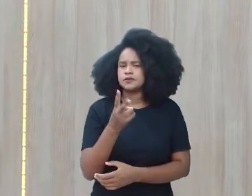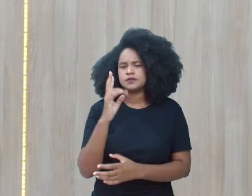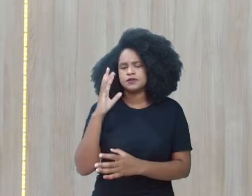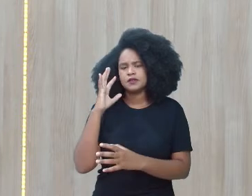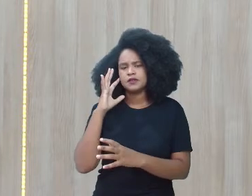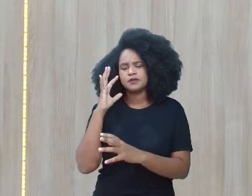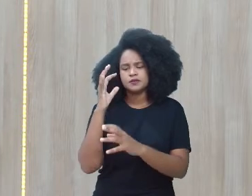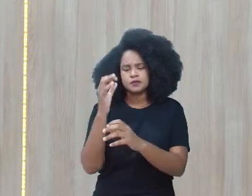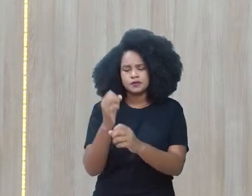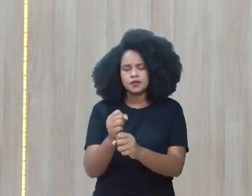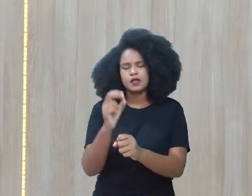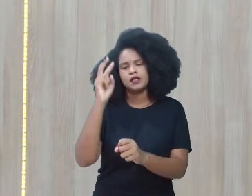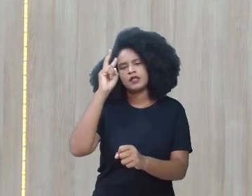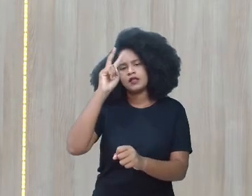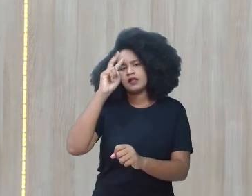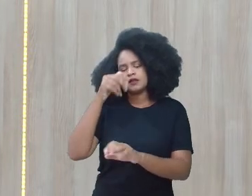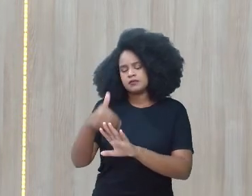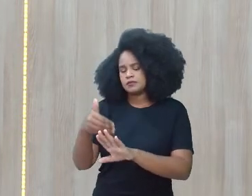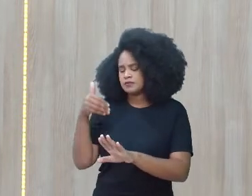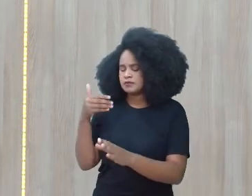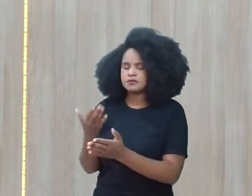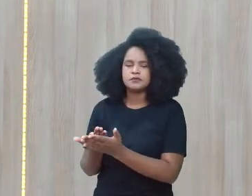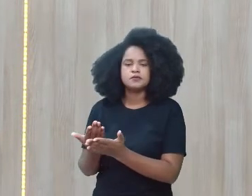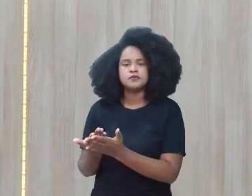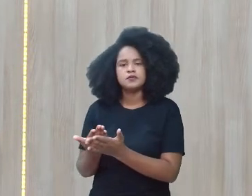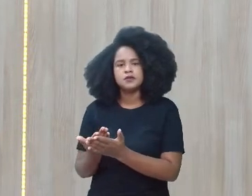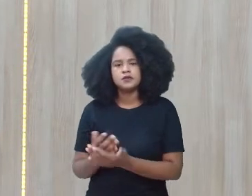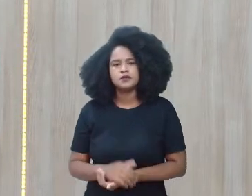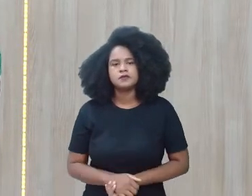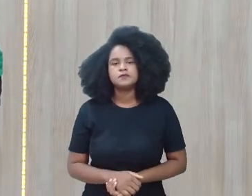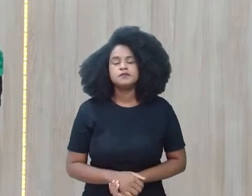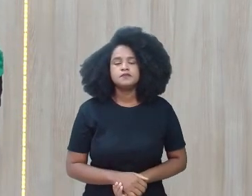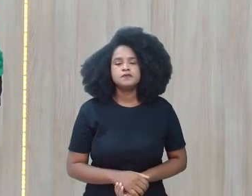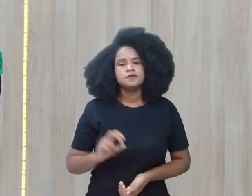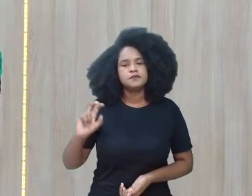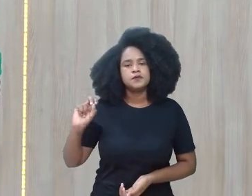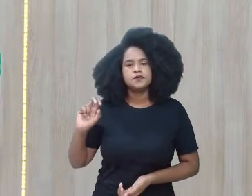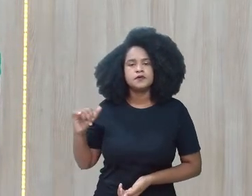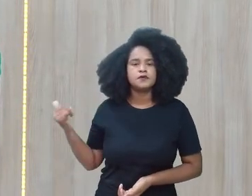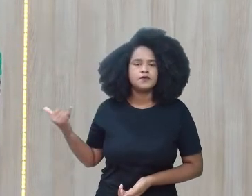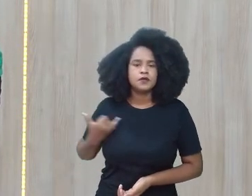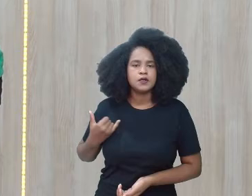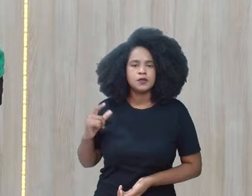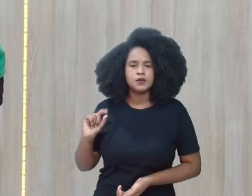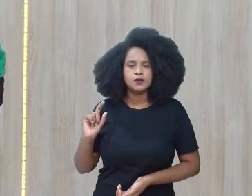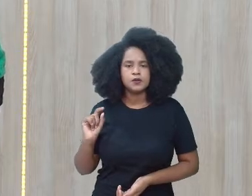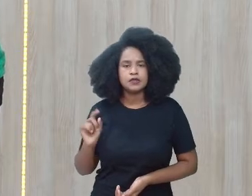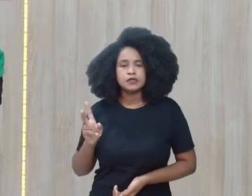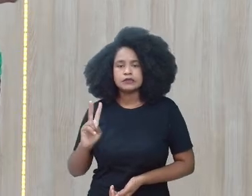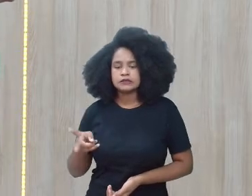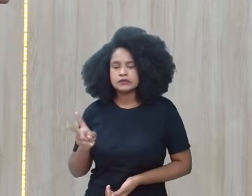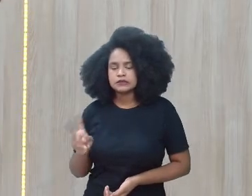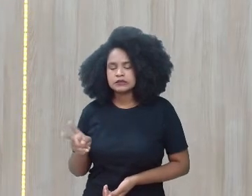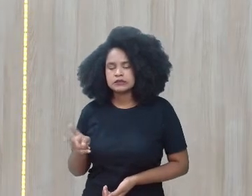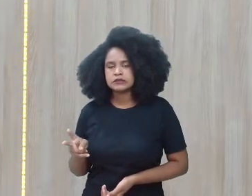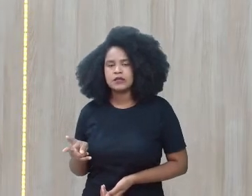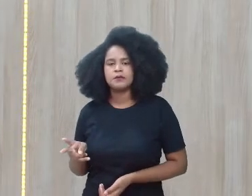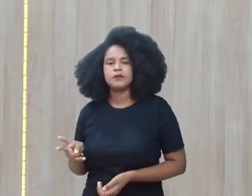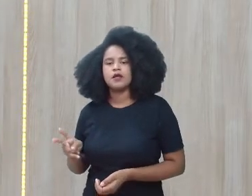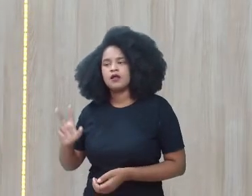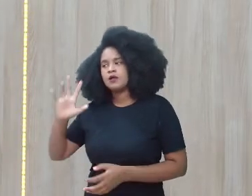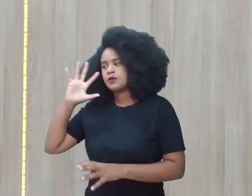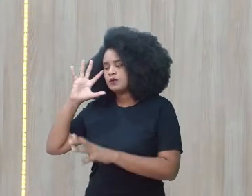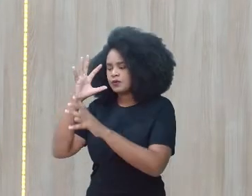Lembrar aquilo que vimos na aula anterior. Minha avó dizia assim, para pegar o fio da meada.